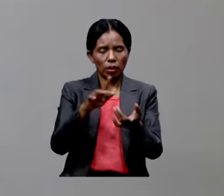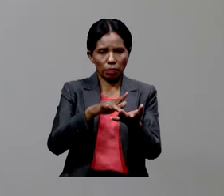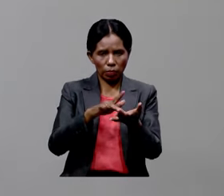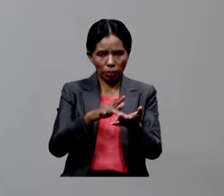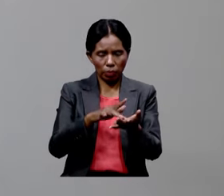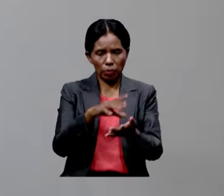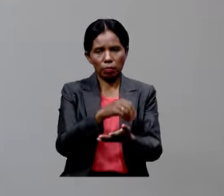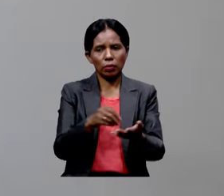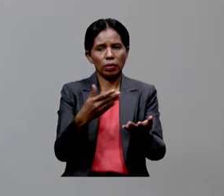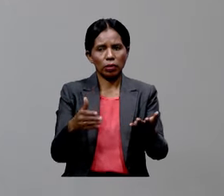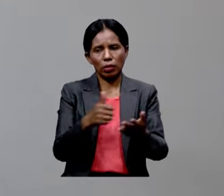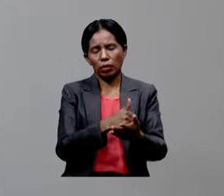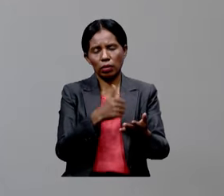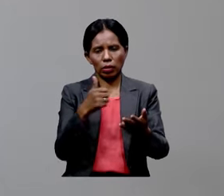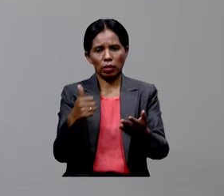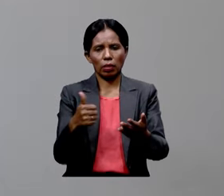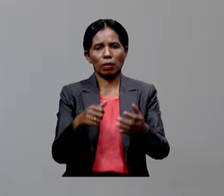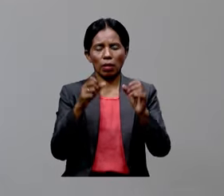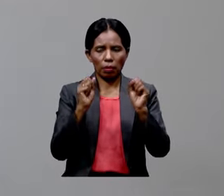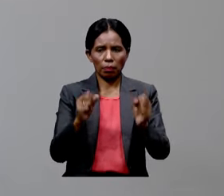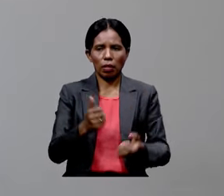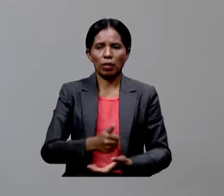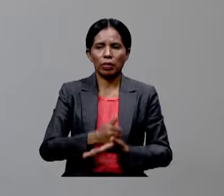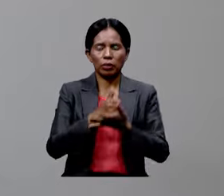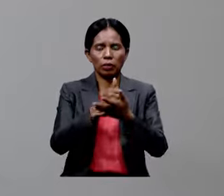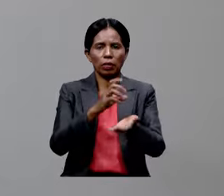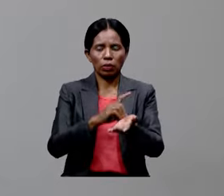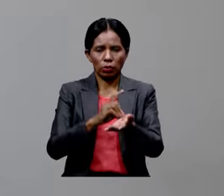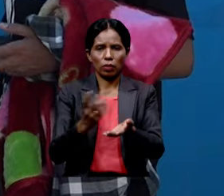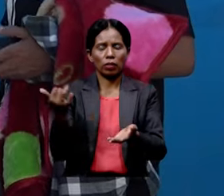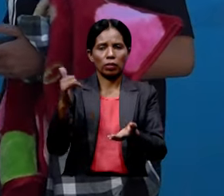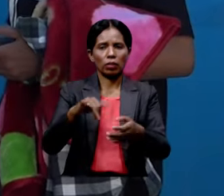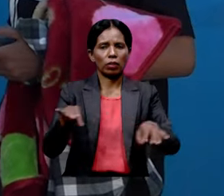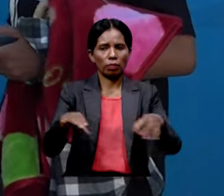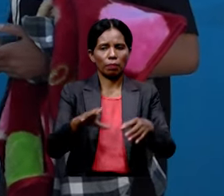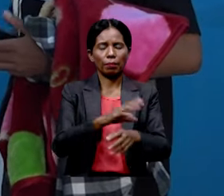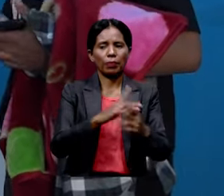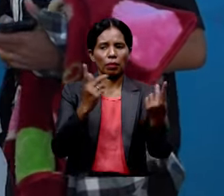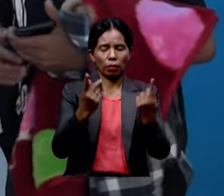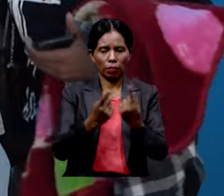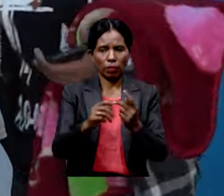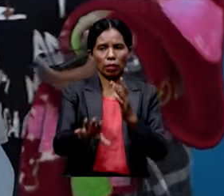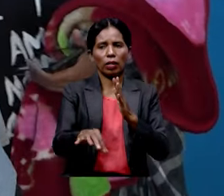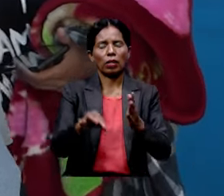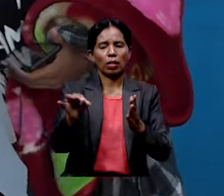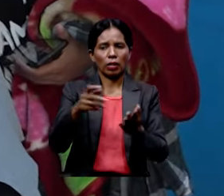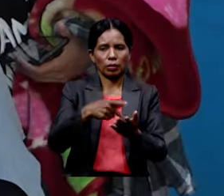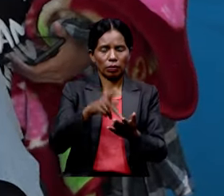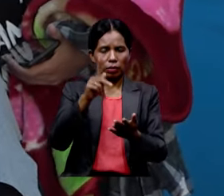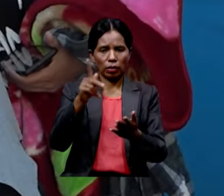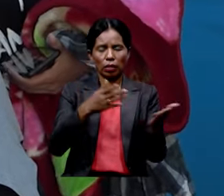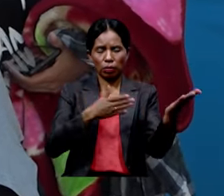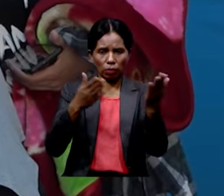moro no instrumento sira selo que nebe que bele facilita médico sira esse serviço. Mas que companhia Salimago retan contrato a tu hatama ai